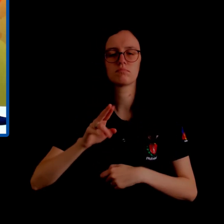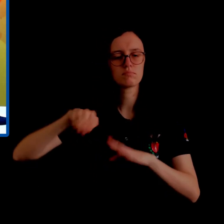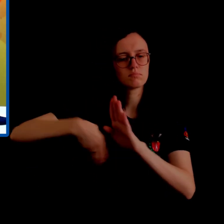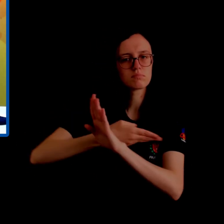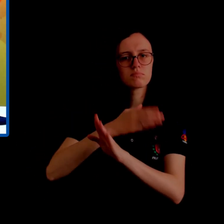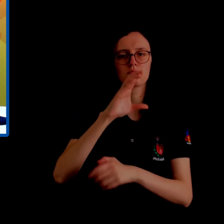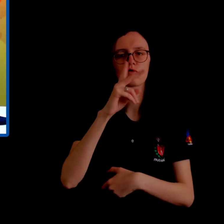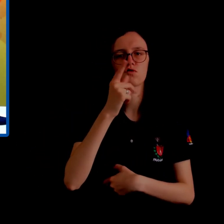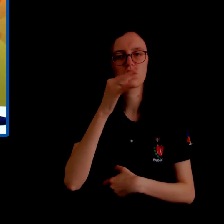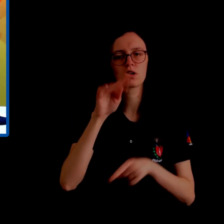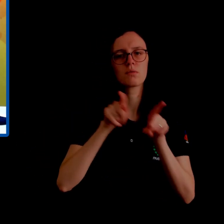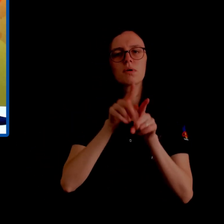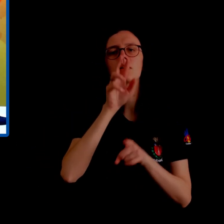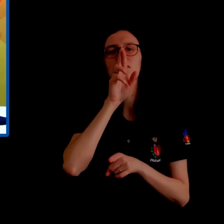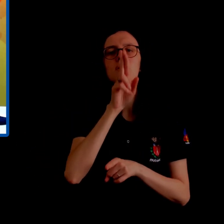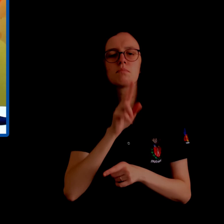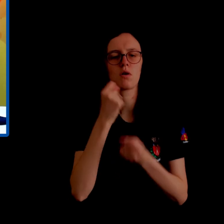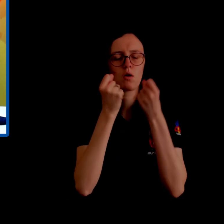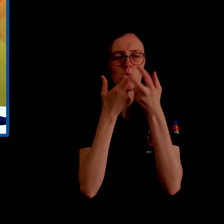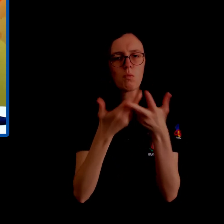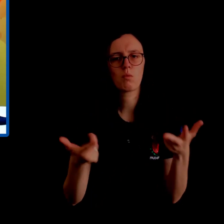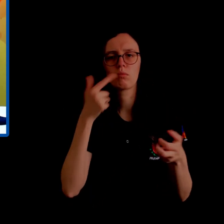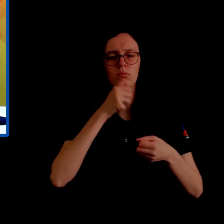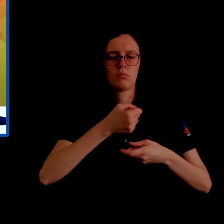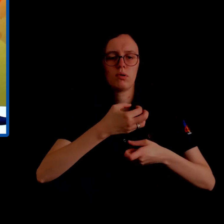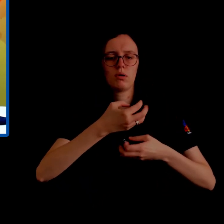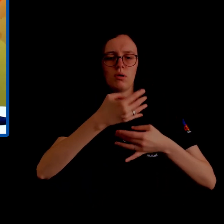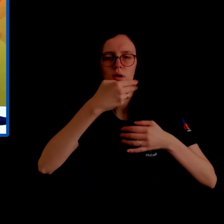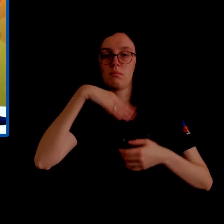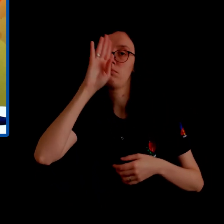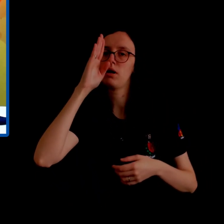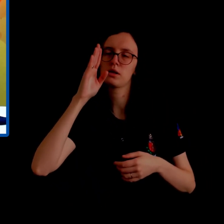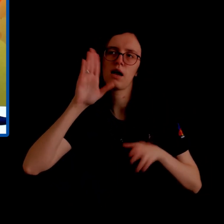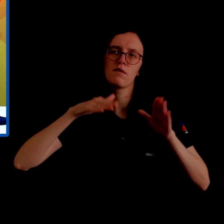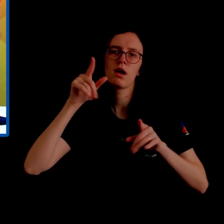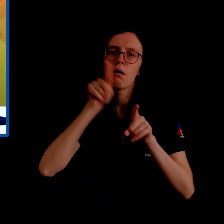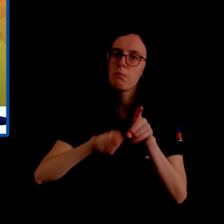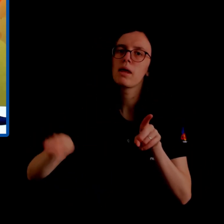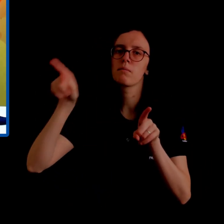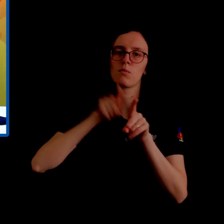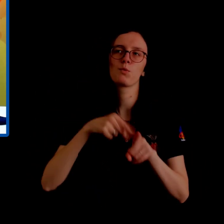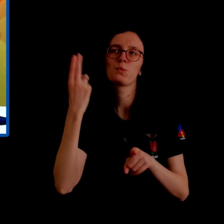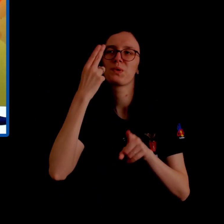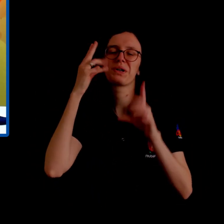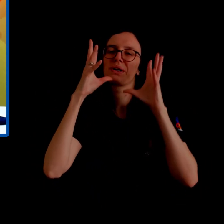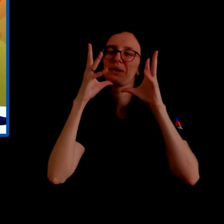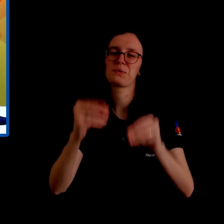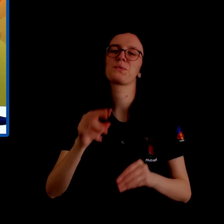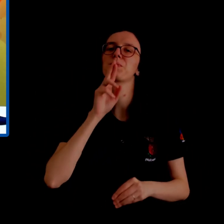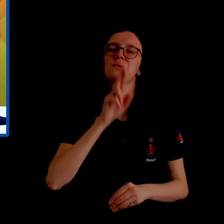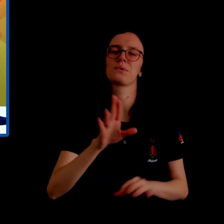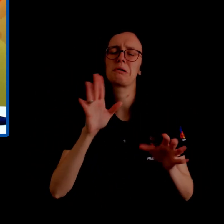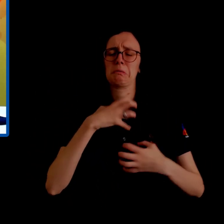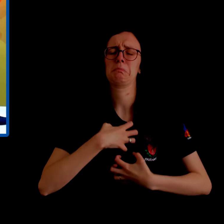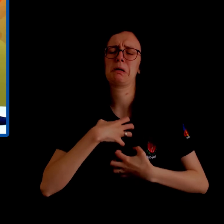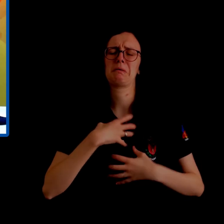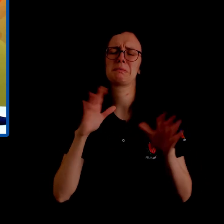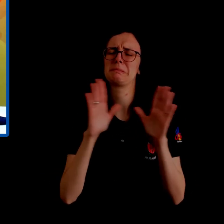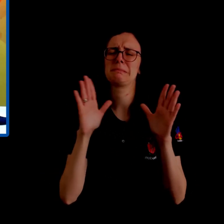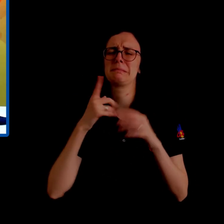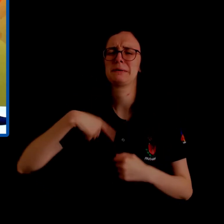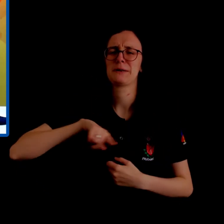vai responder algumas questões ali que são mais recorrentes, tá? A gente não dá conta de responder tudo, não fiquem bravos